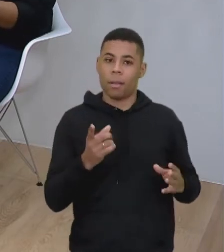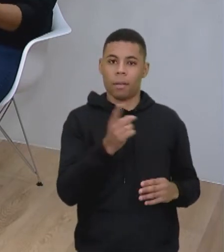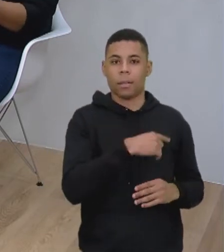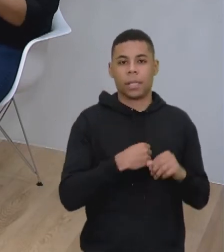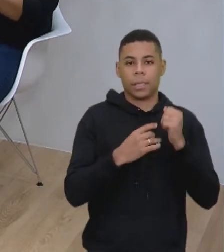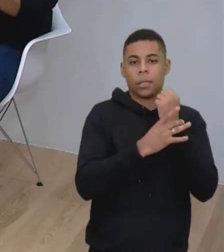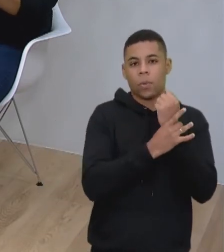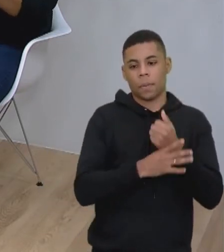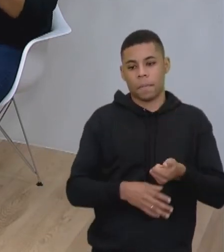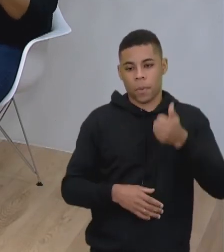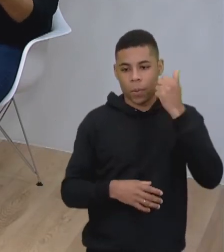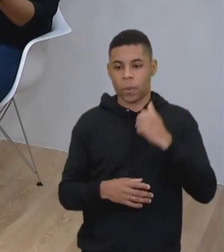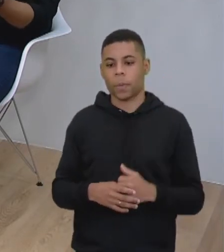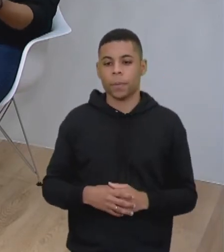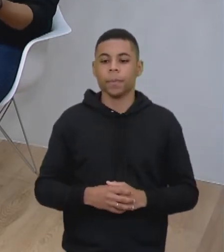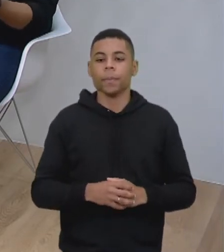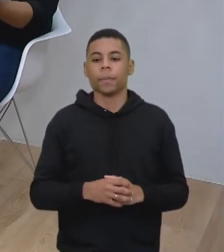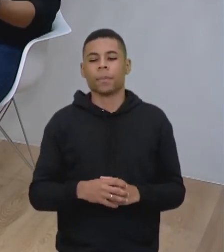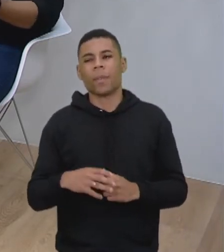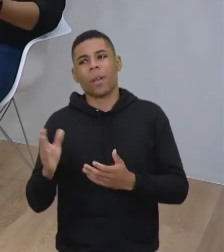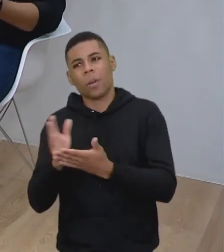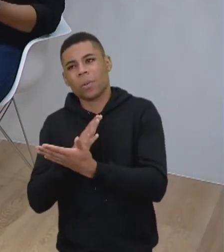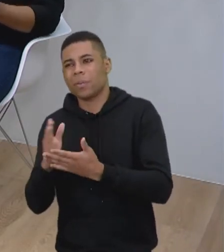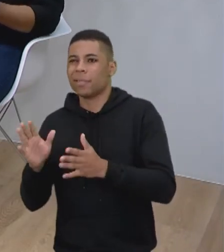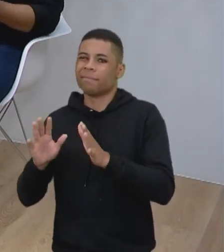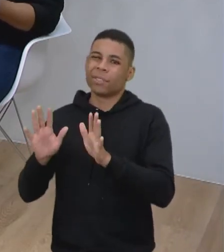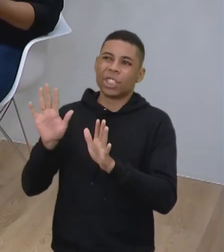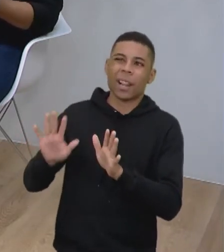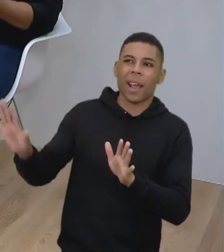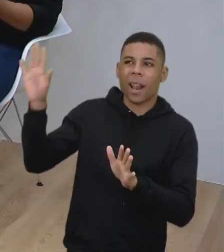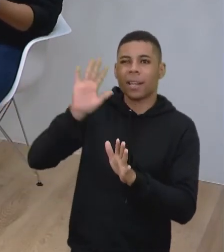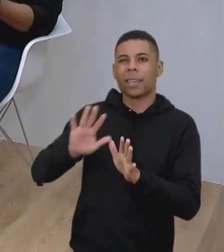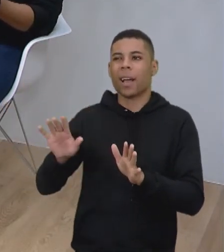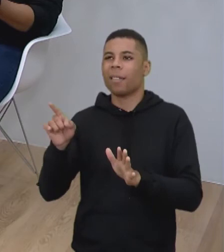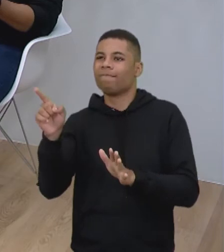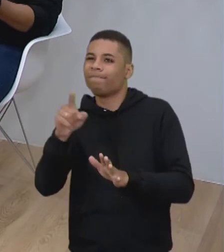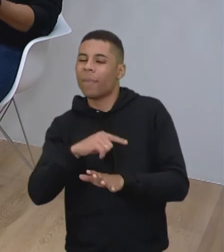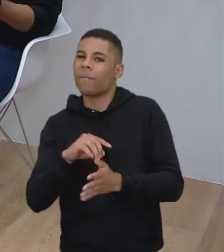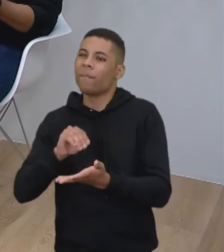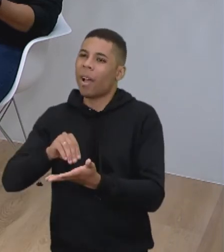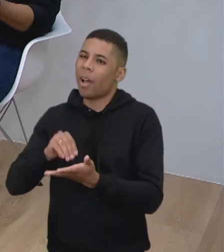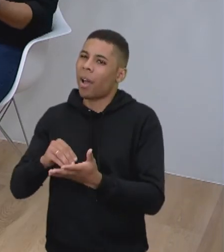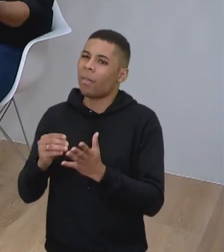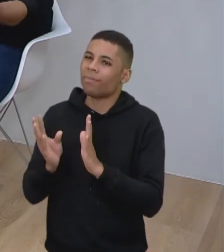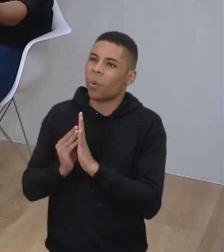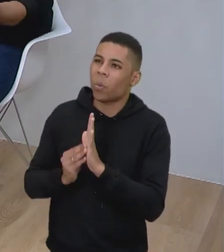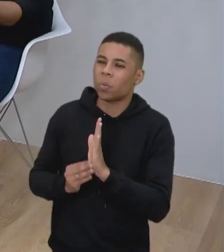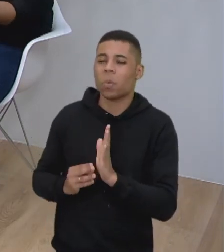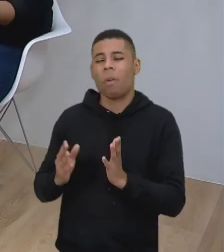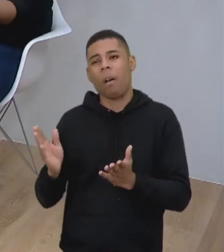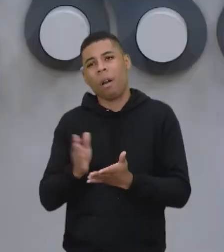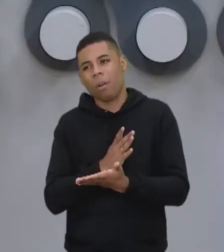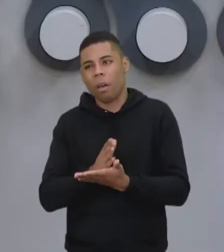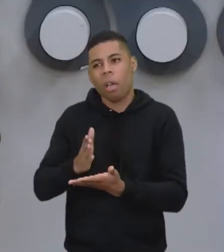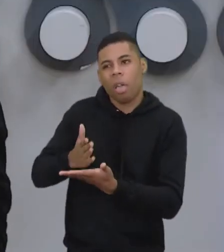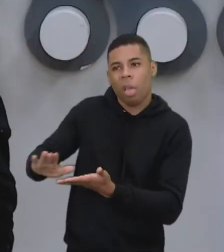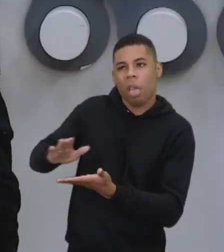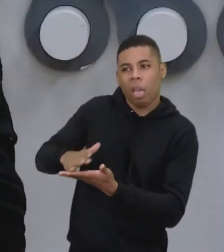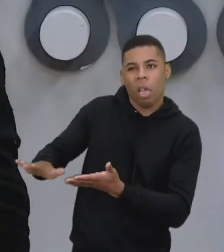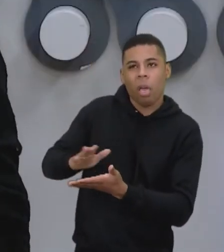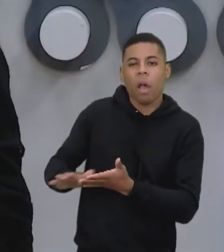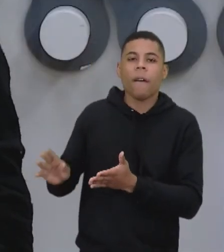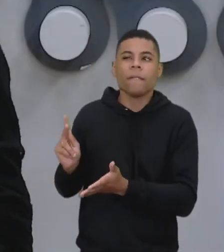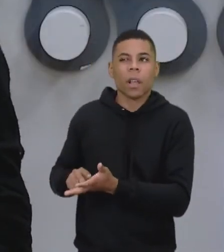A outra fica muito superficial, muito generalizada, e às vezes deixa de lado o fato e começa a entrar na